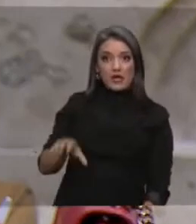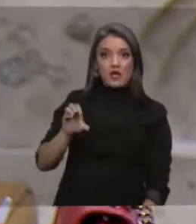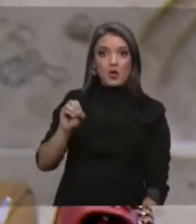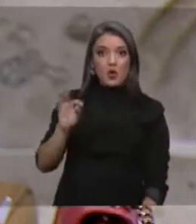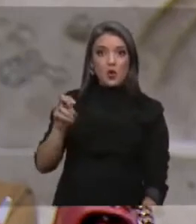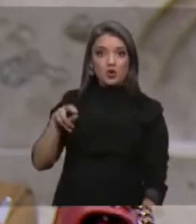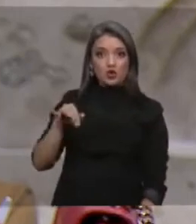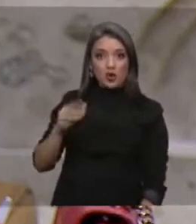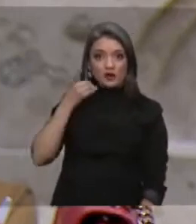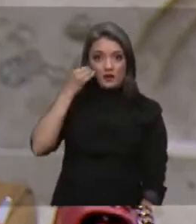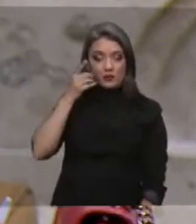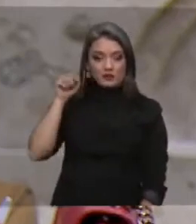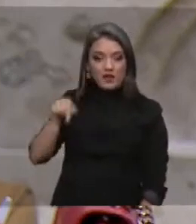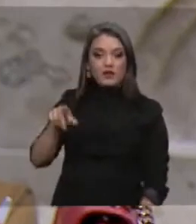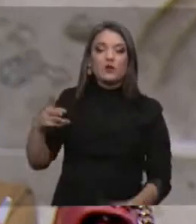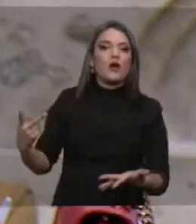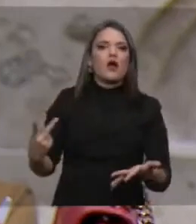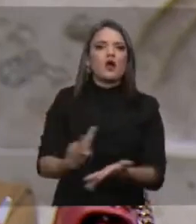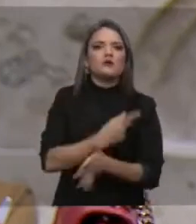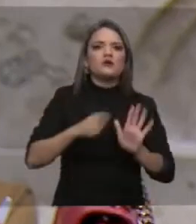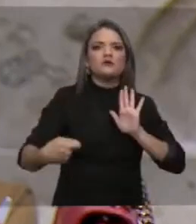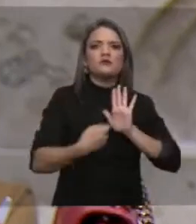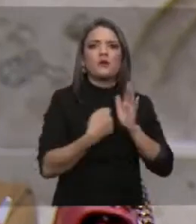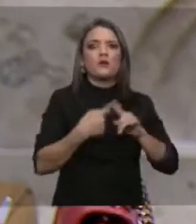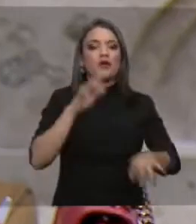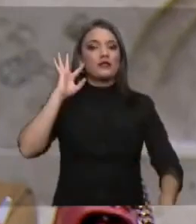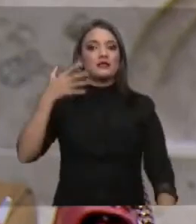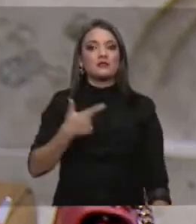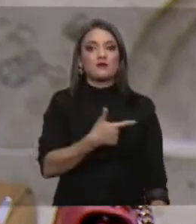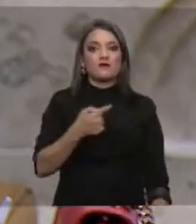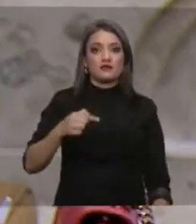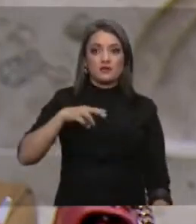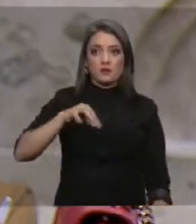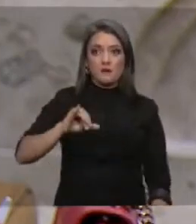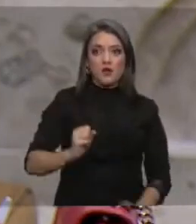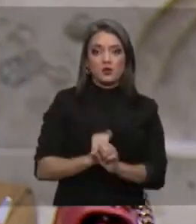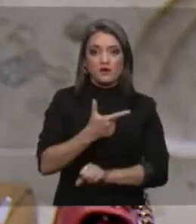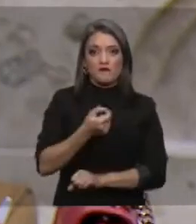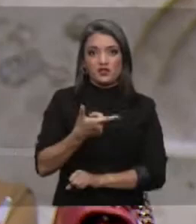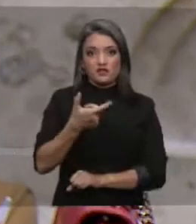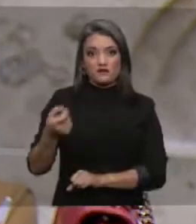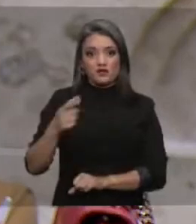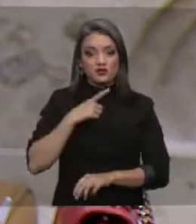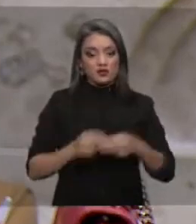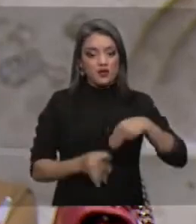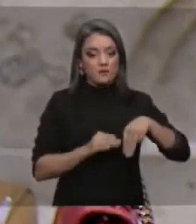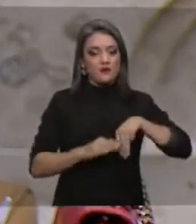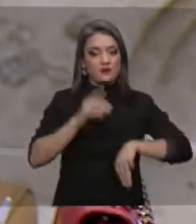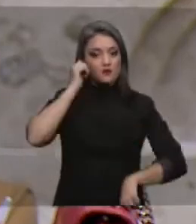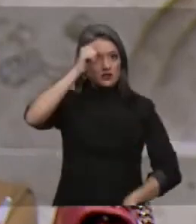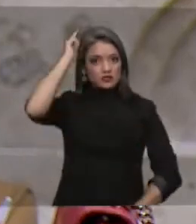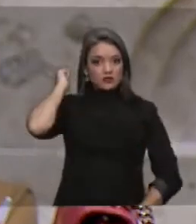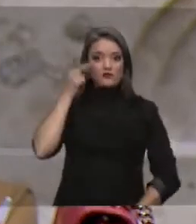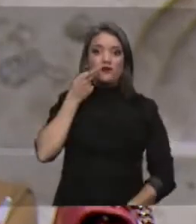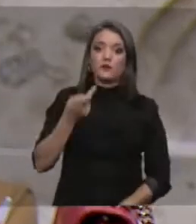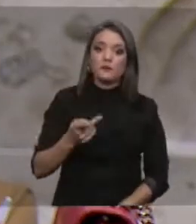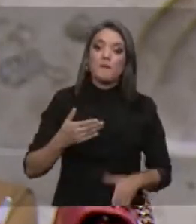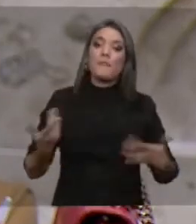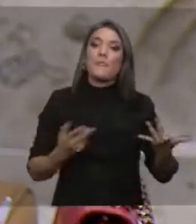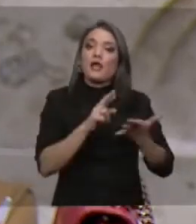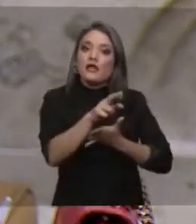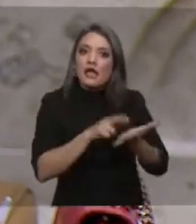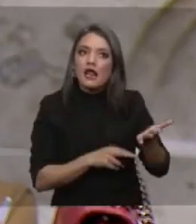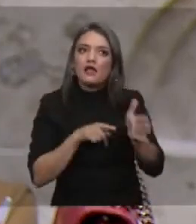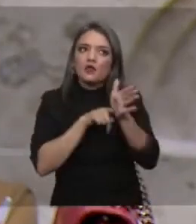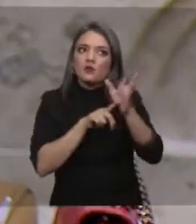Júnior ocorreram após decisão de 27 de maio de 2020, proferida pelo ministro Alexandre de Moraes, relator